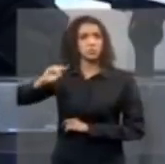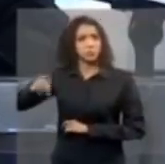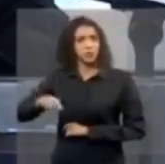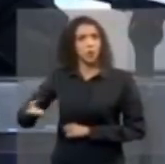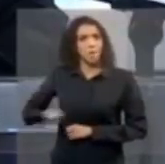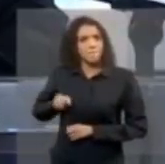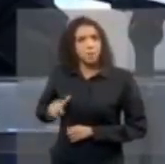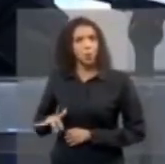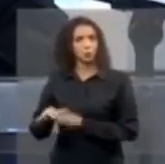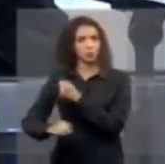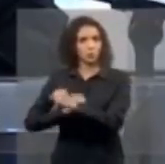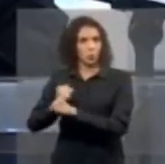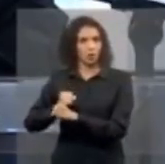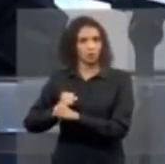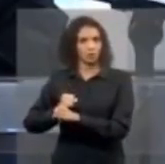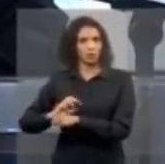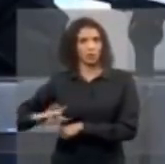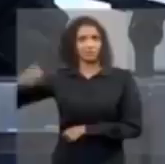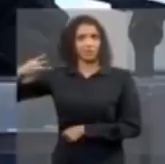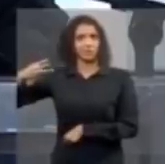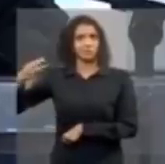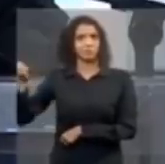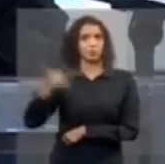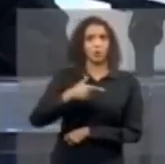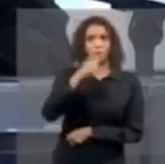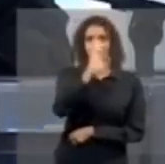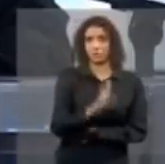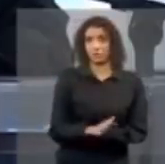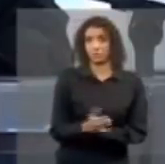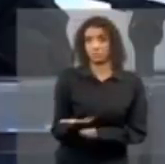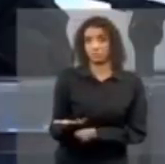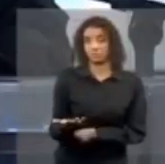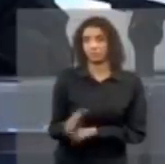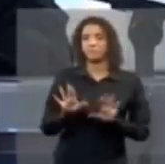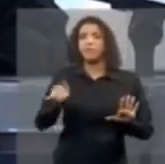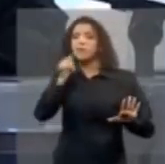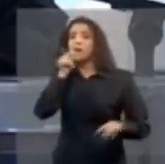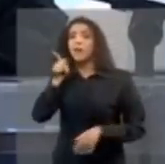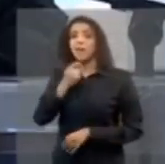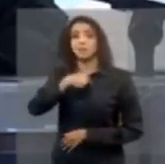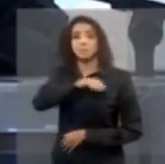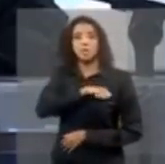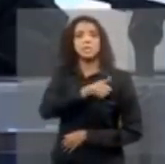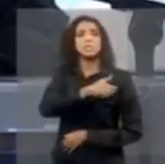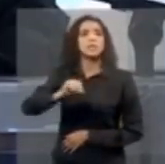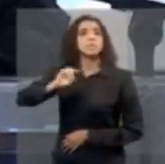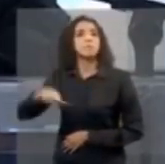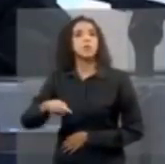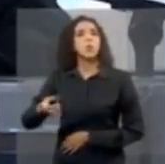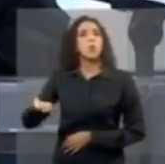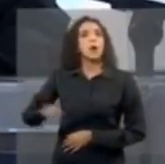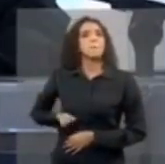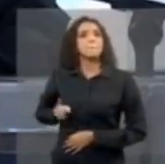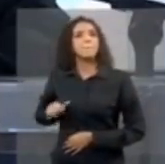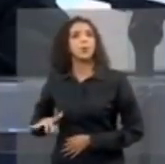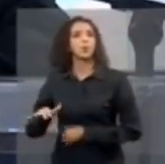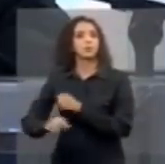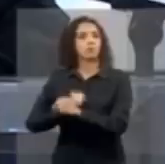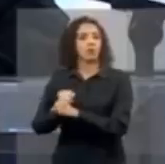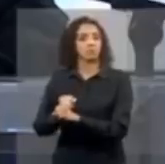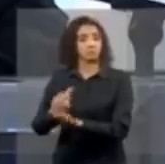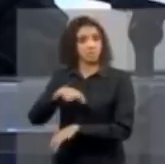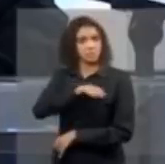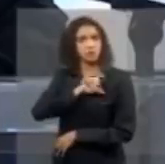por ano, 3 vezes mais que o Brasil. Na Espanha, se praticam 100 mil abortos por ano.